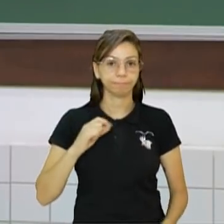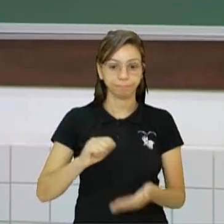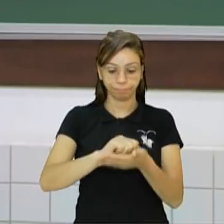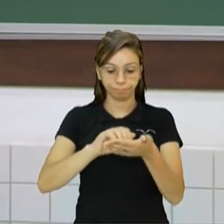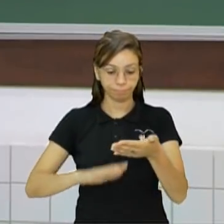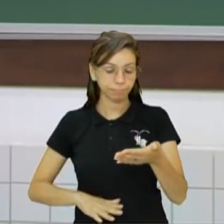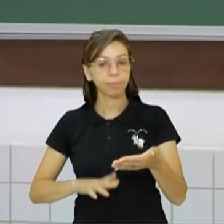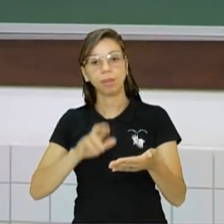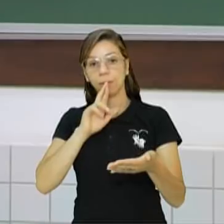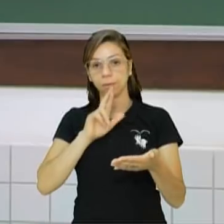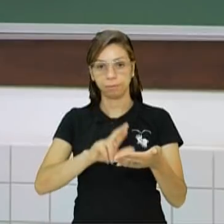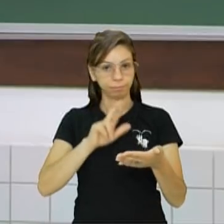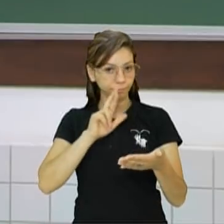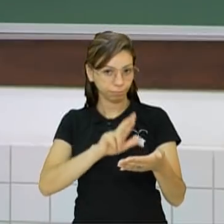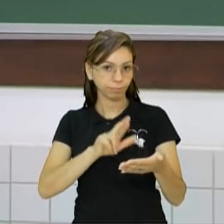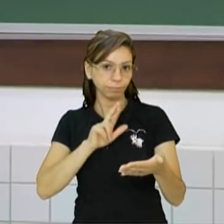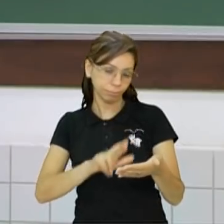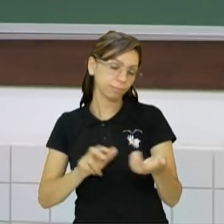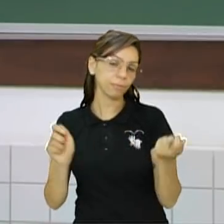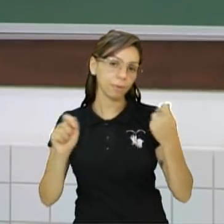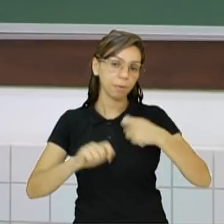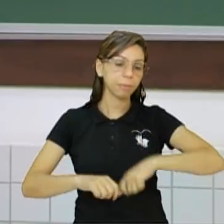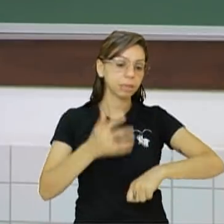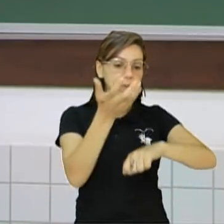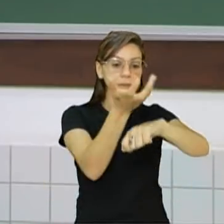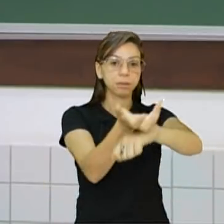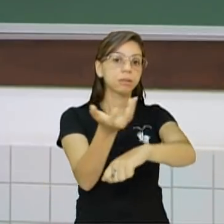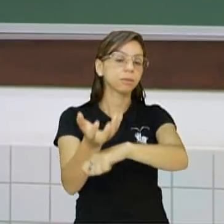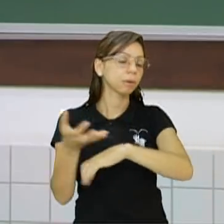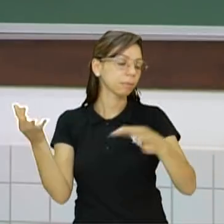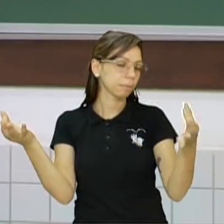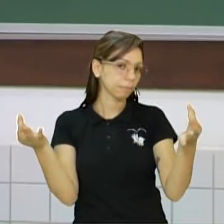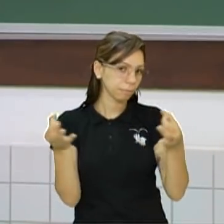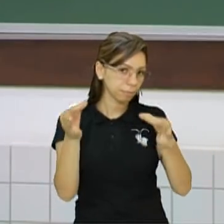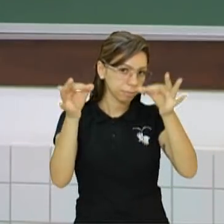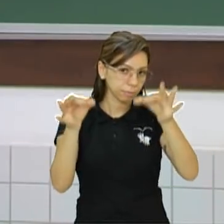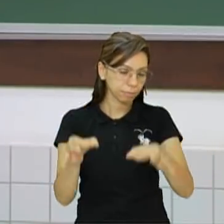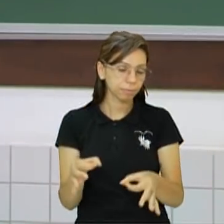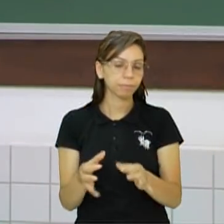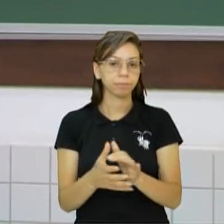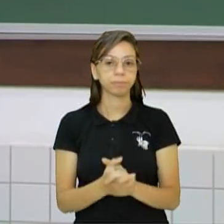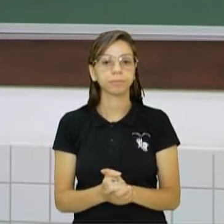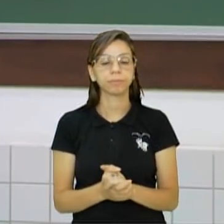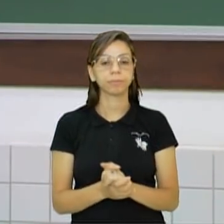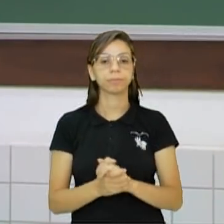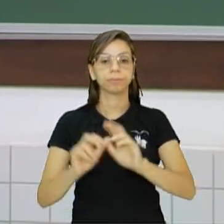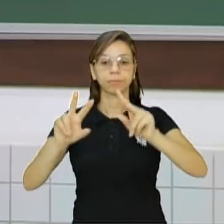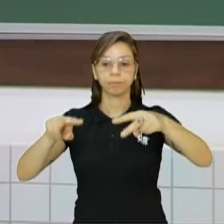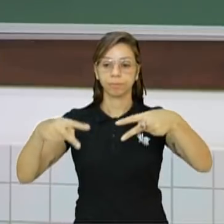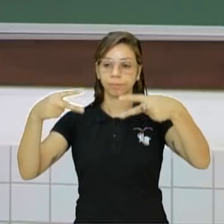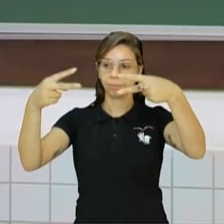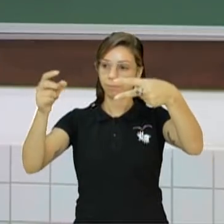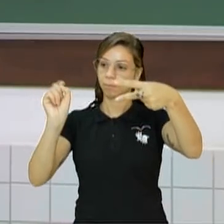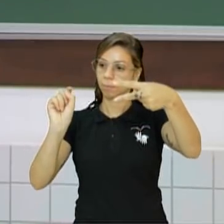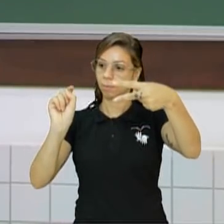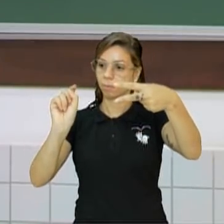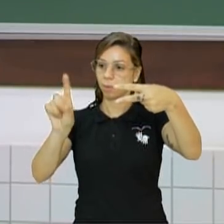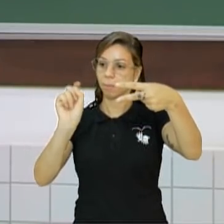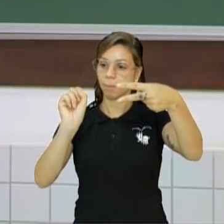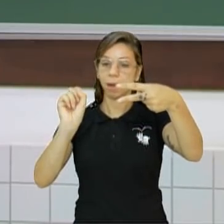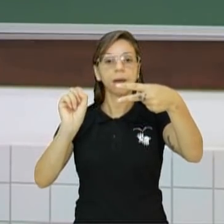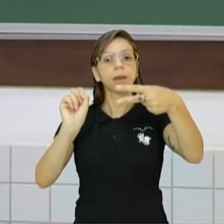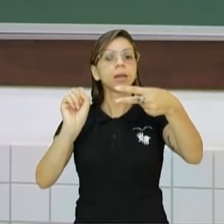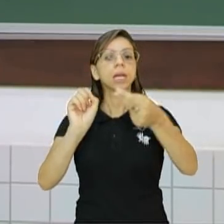as disciplinas. Lá vocês têm que estar olhando qual é a disciplina certinho e clicar no link obrigatório